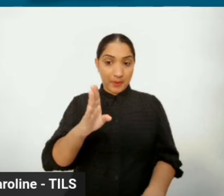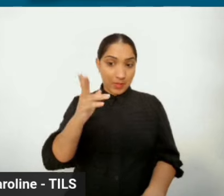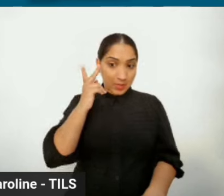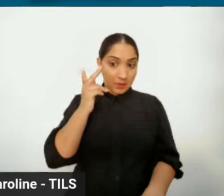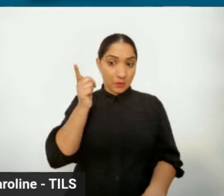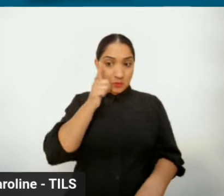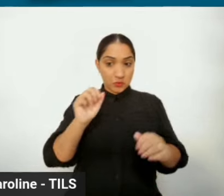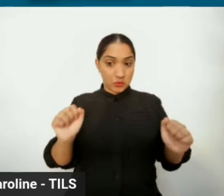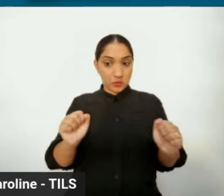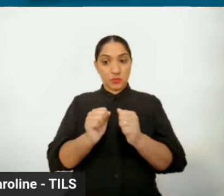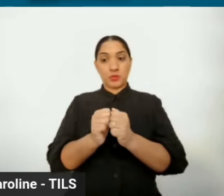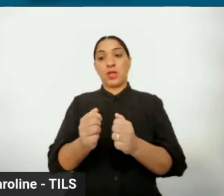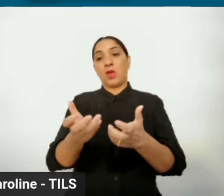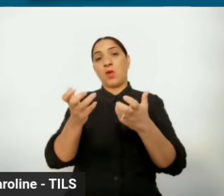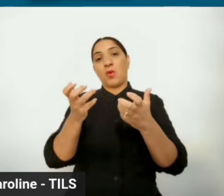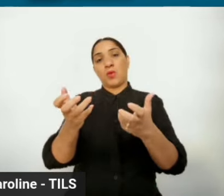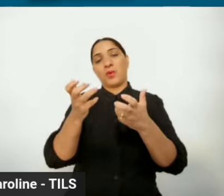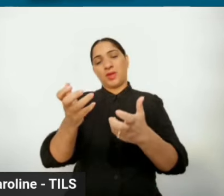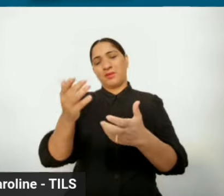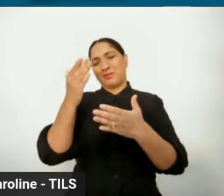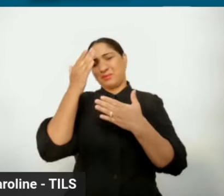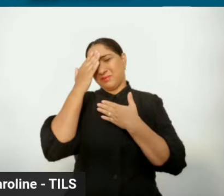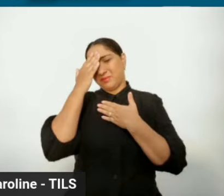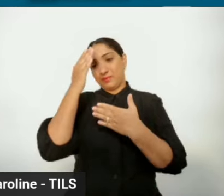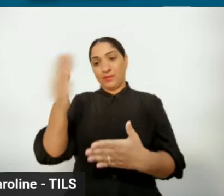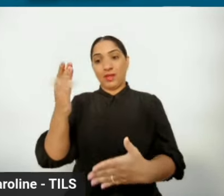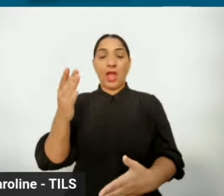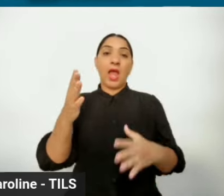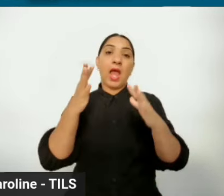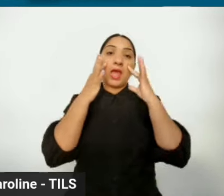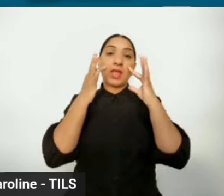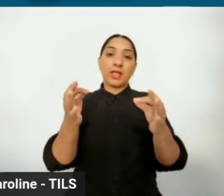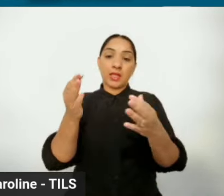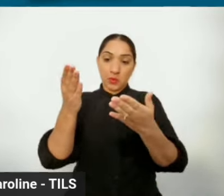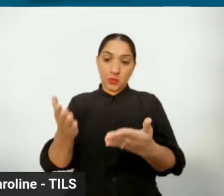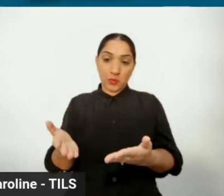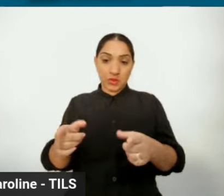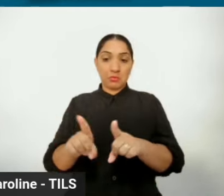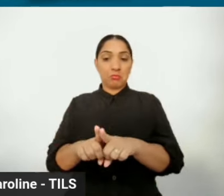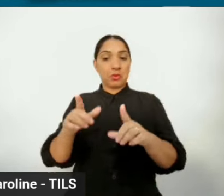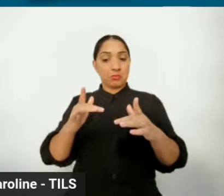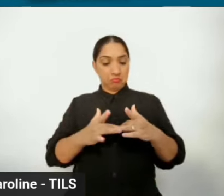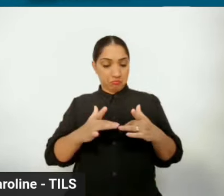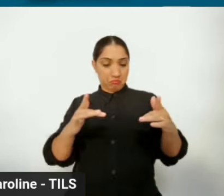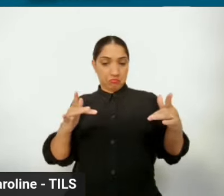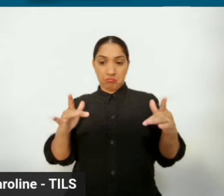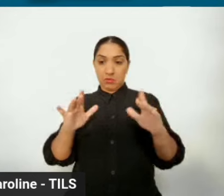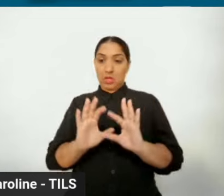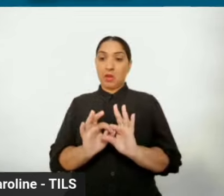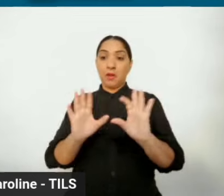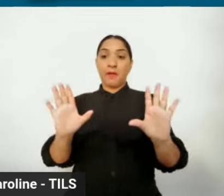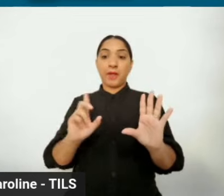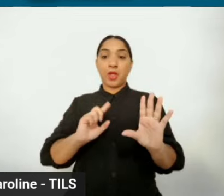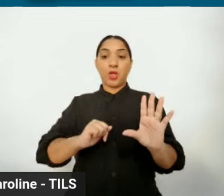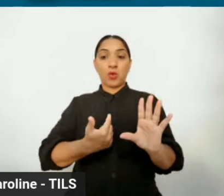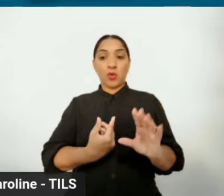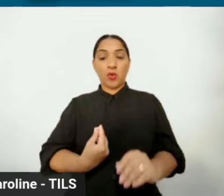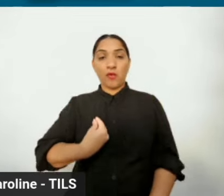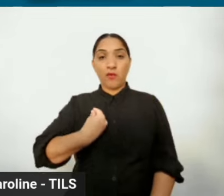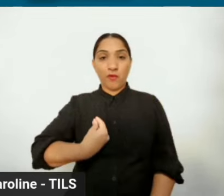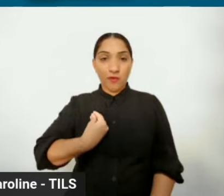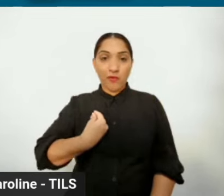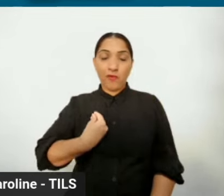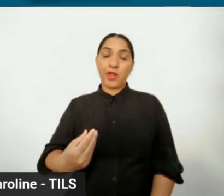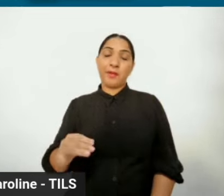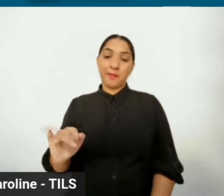doutor Joelson, agradecer a sua atenção e deixar o Diário PCD sempre à sua disposição, doutor Joelson. Nós vivemos agora um momento